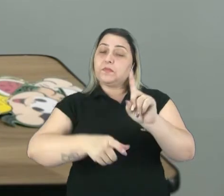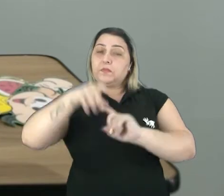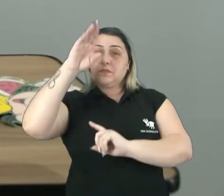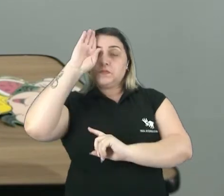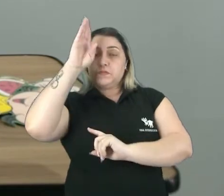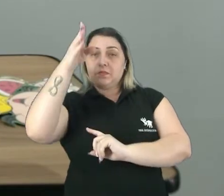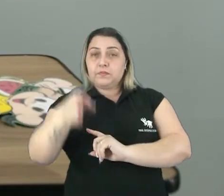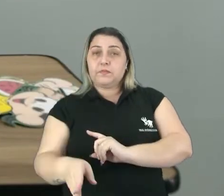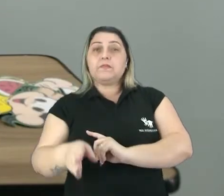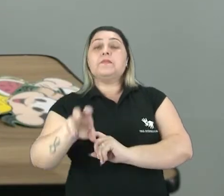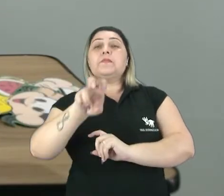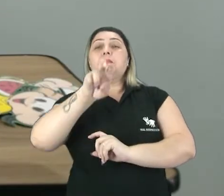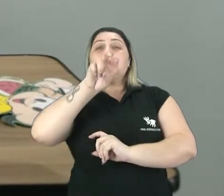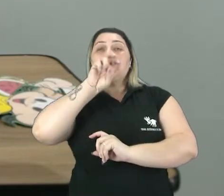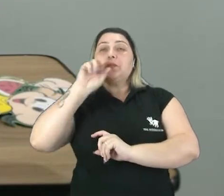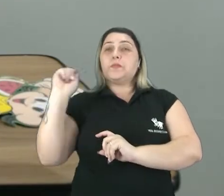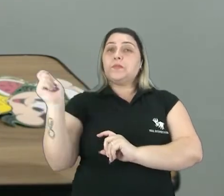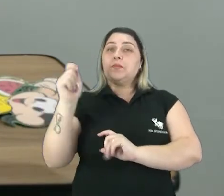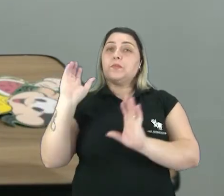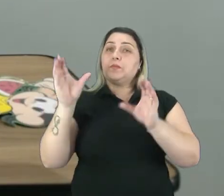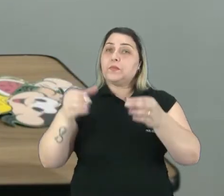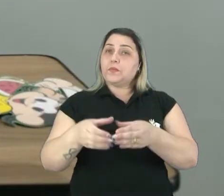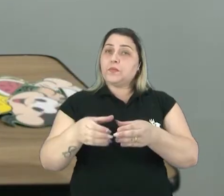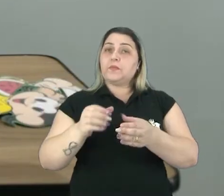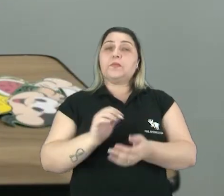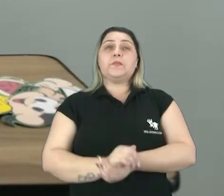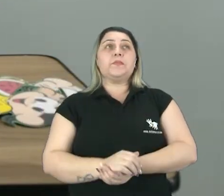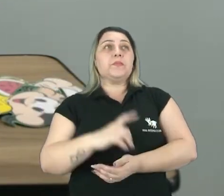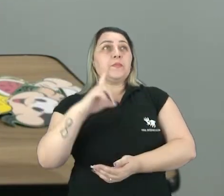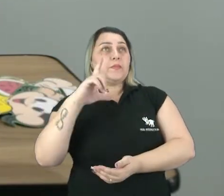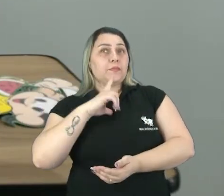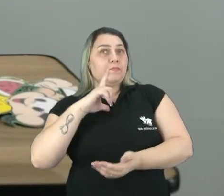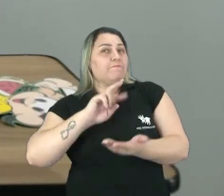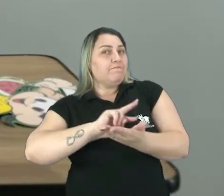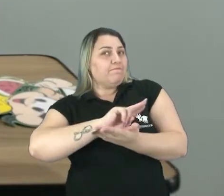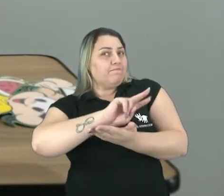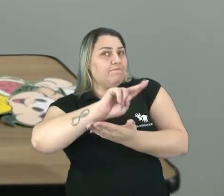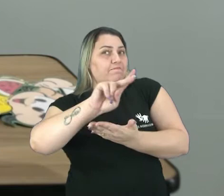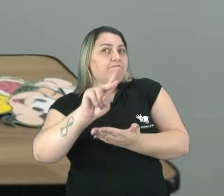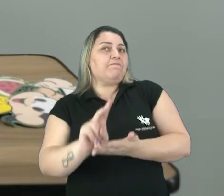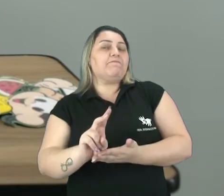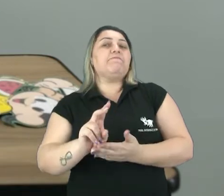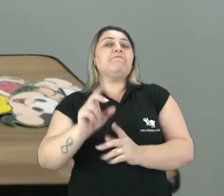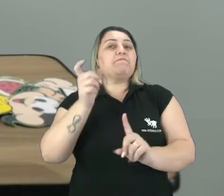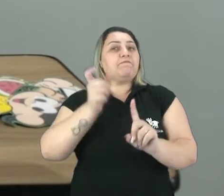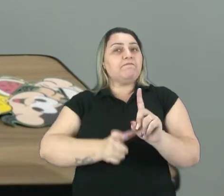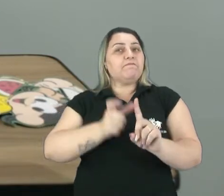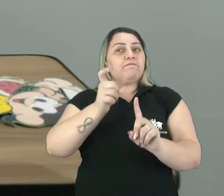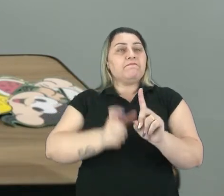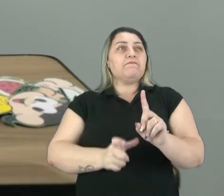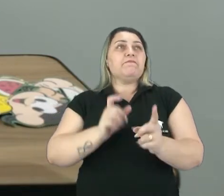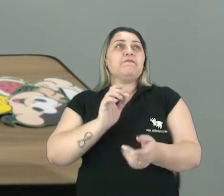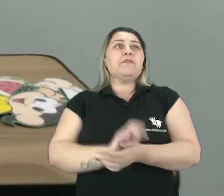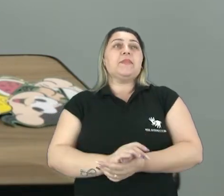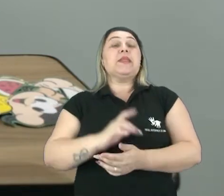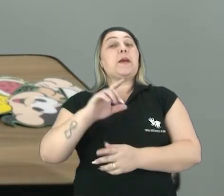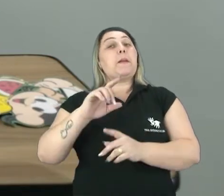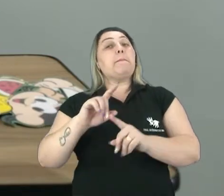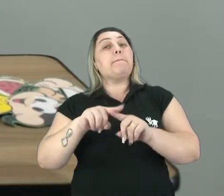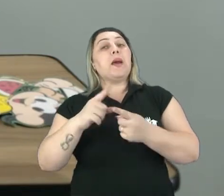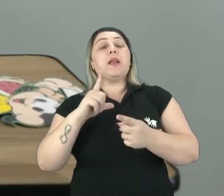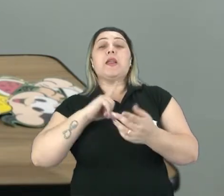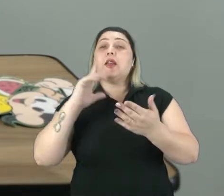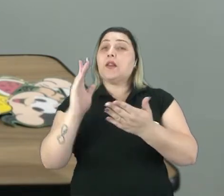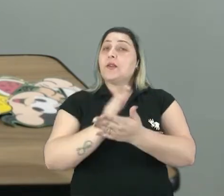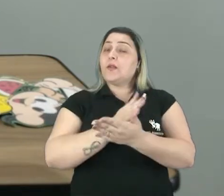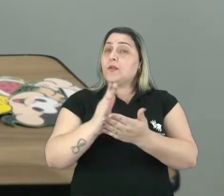personagens principais da Turma da Mônica? Tem muitos personagens da Turma da Mônica, porém tem